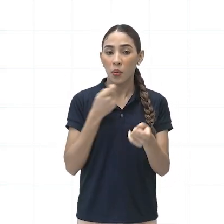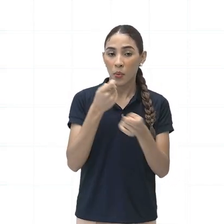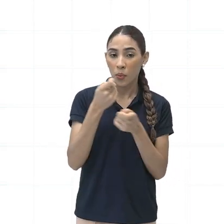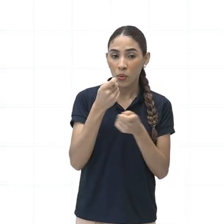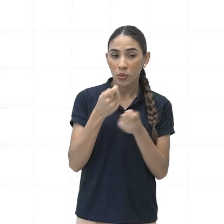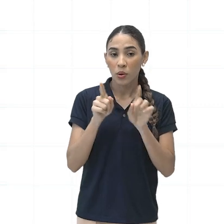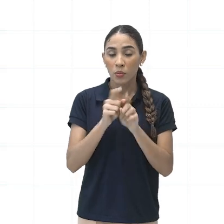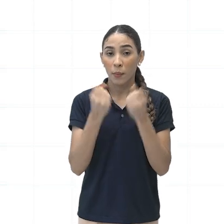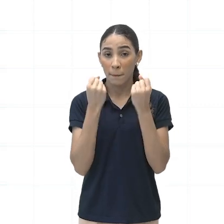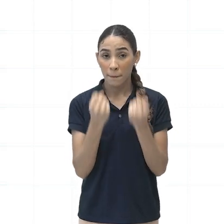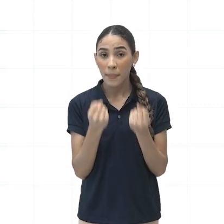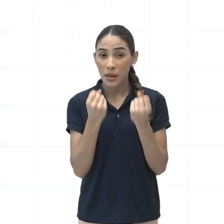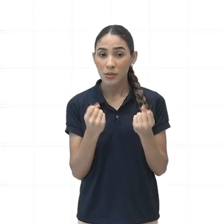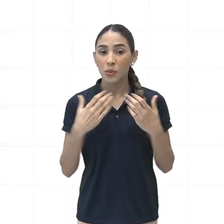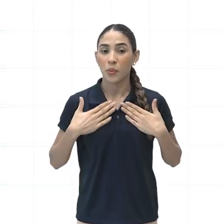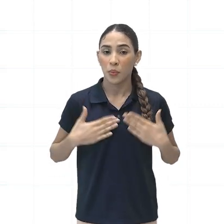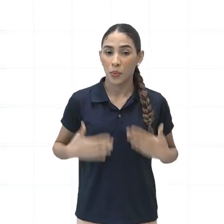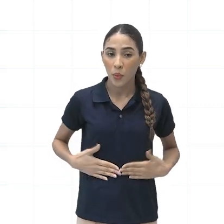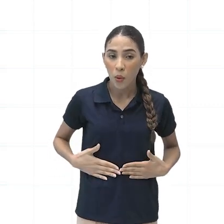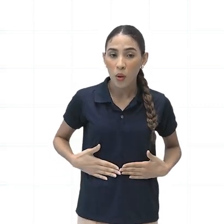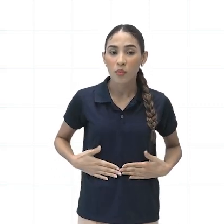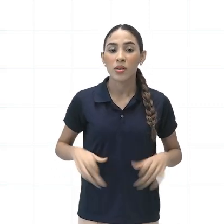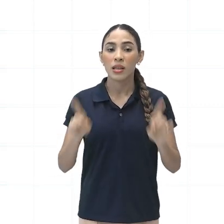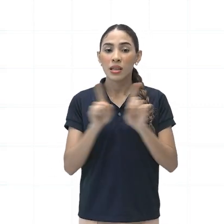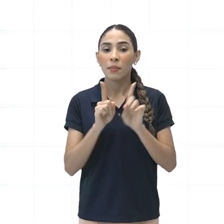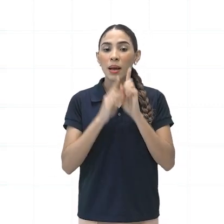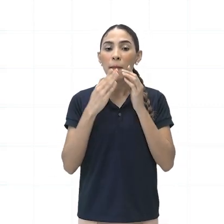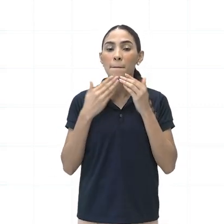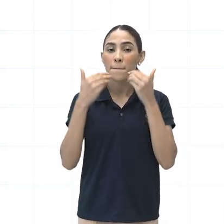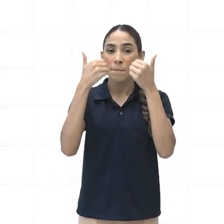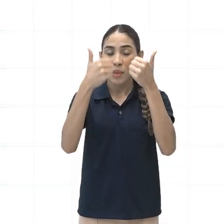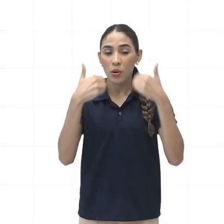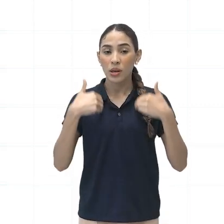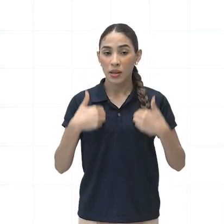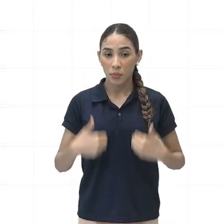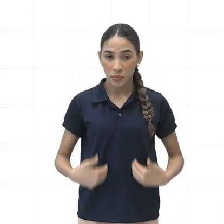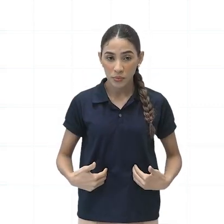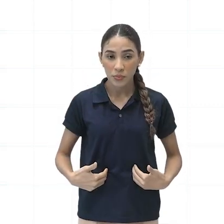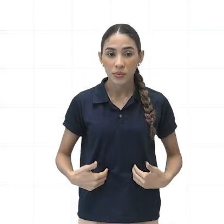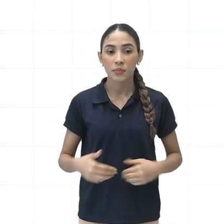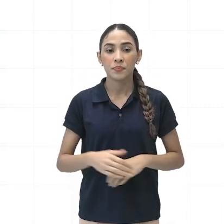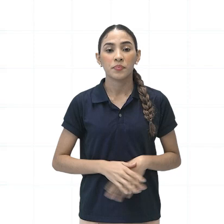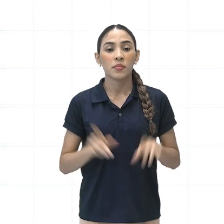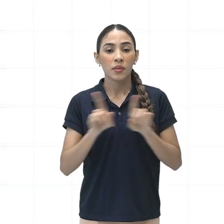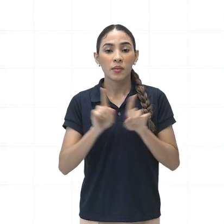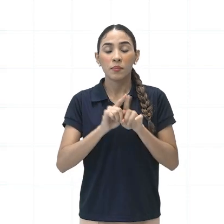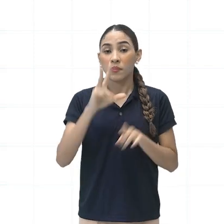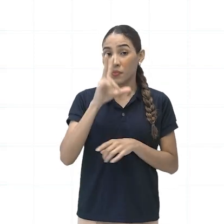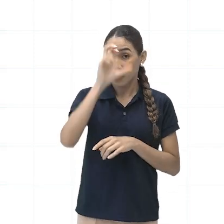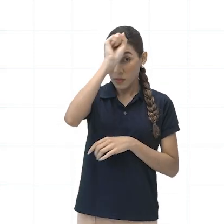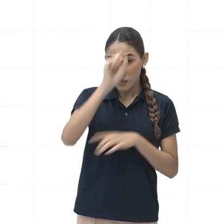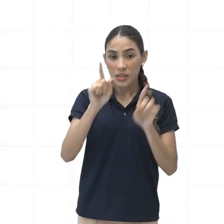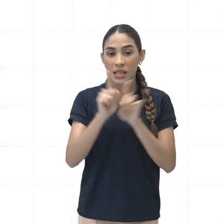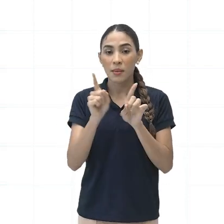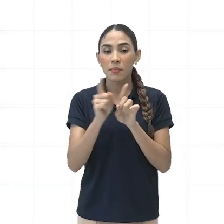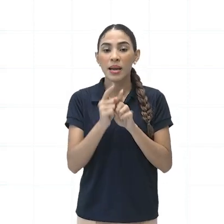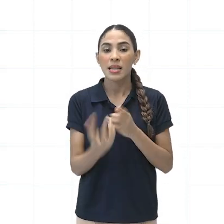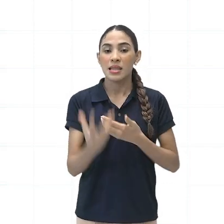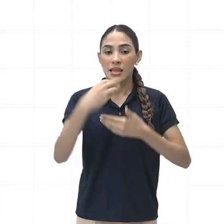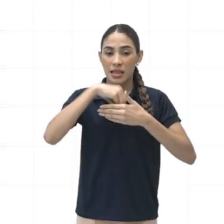do nosso peso corporal, a melhoria da nossa postura, o aumento da força